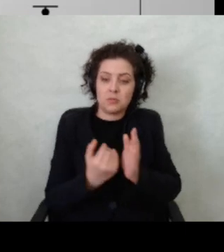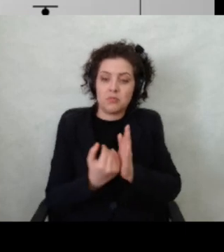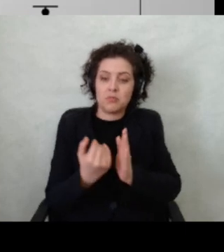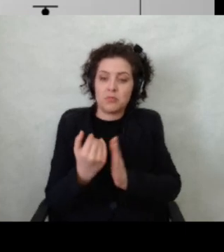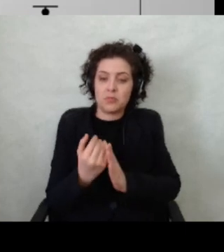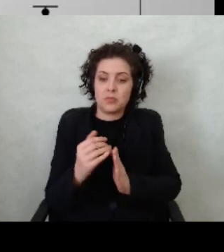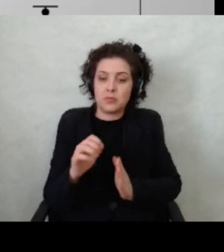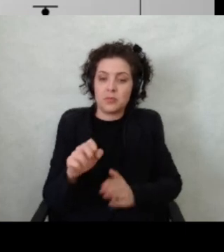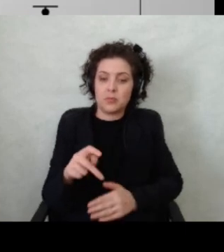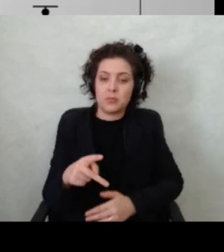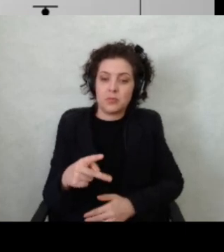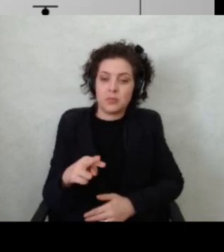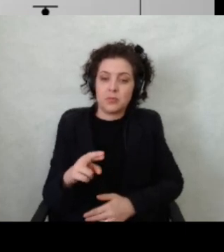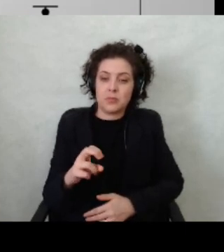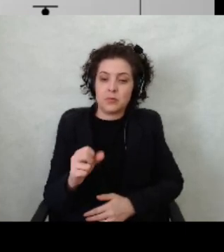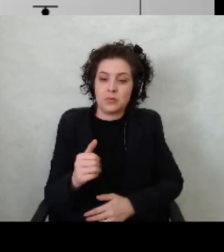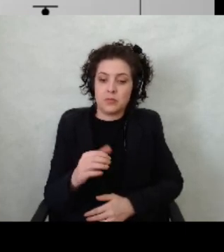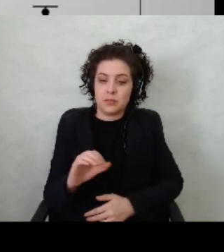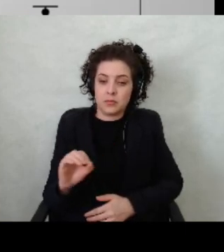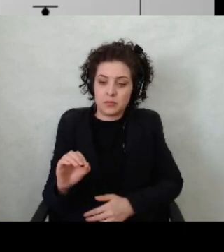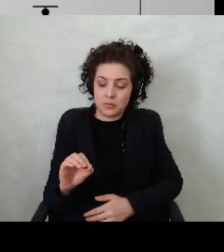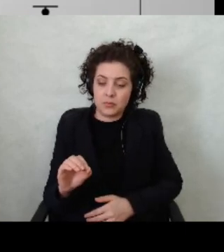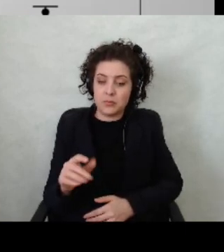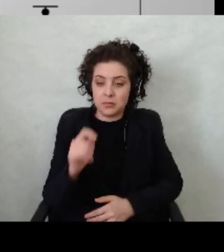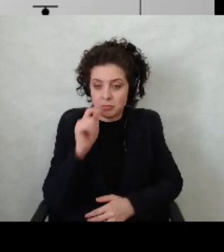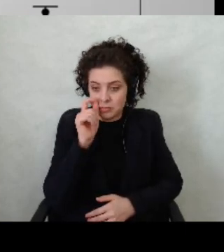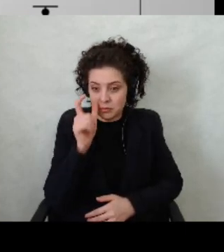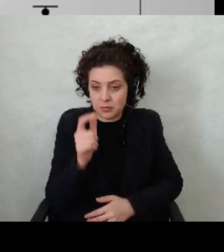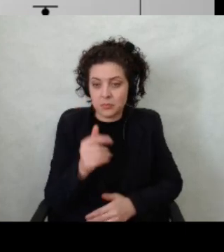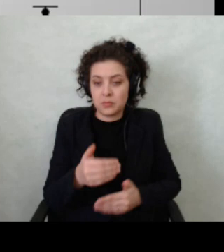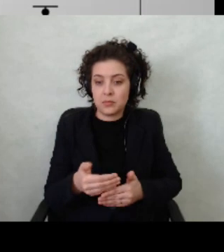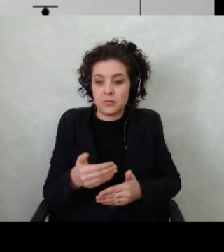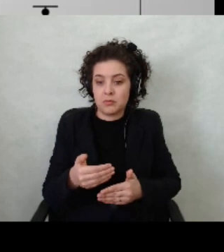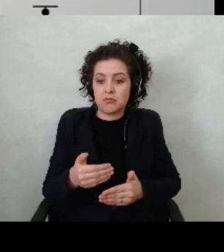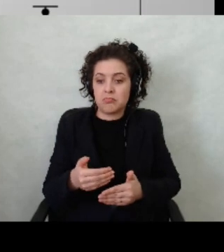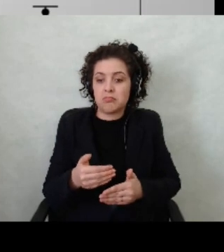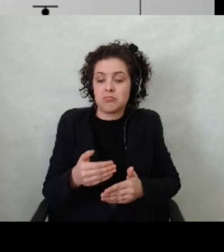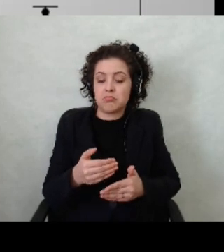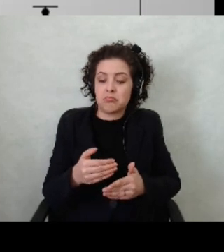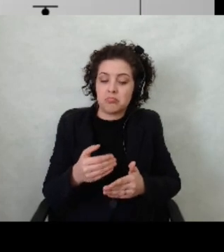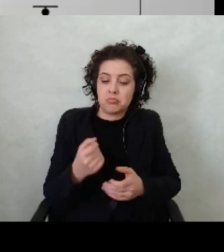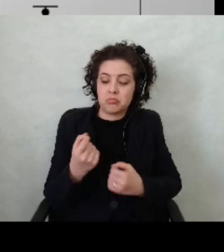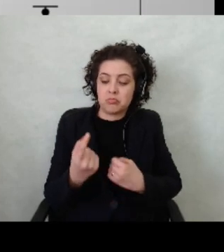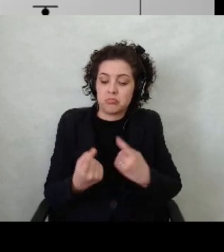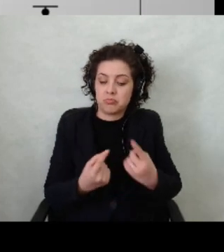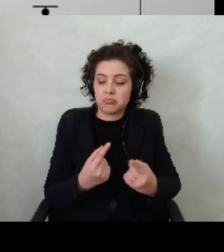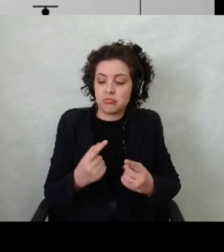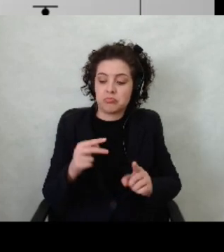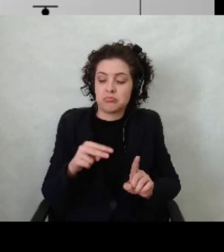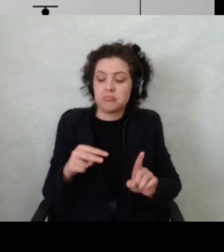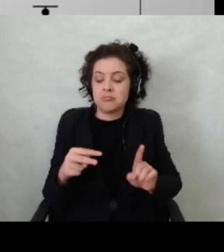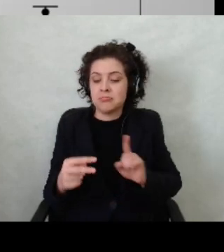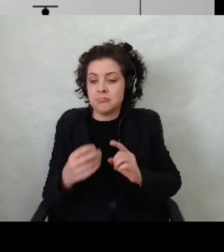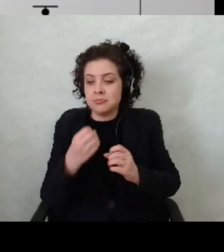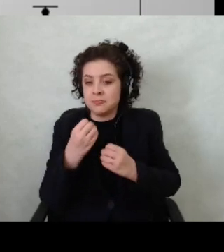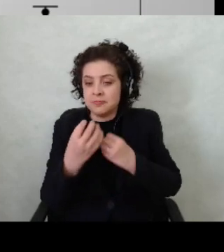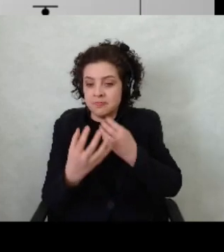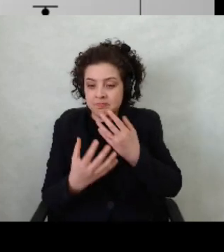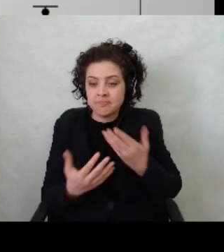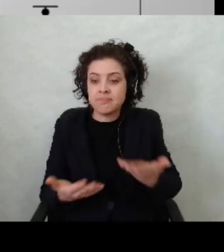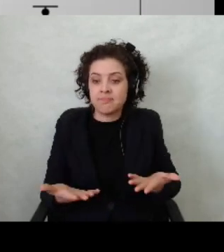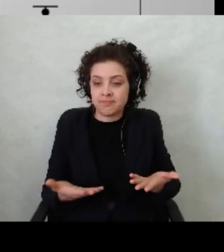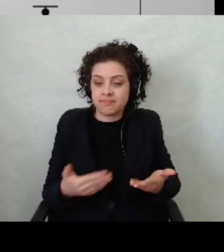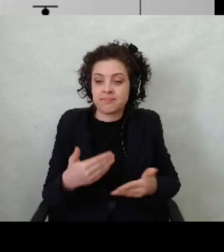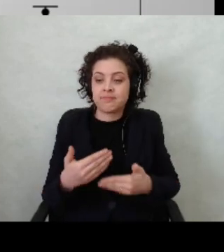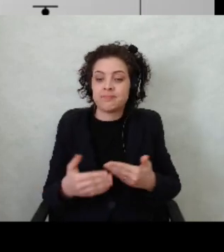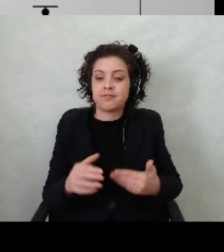né, eles são bem interessantes, ainda preliminares, mas nos trouxe algumas perspectivas muito boas em relação ao efeito do estrógeno,